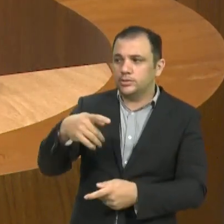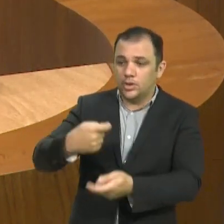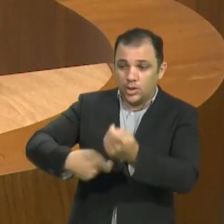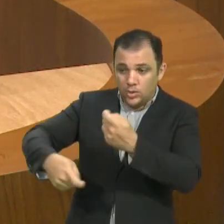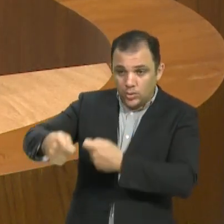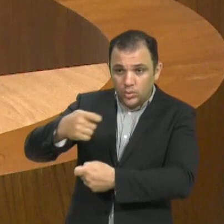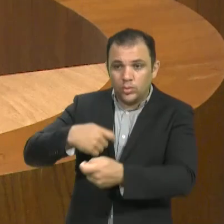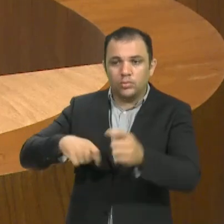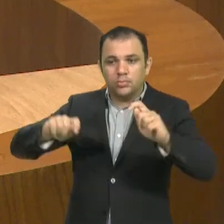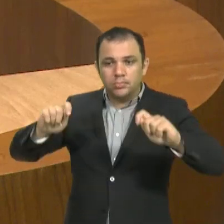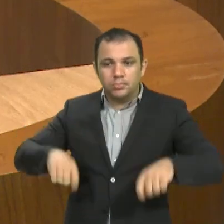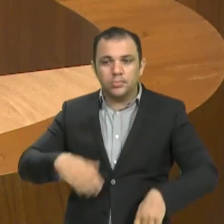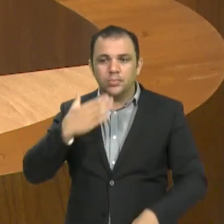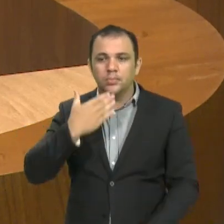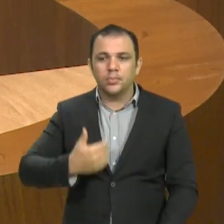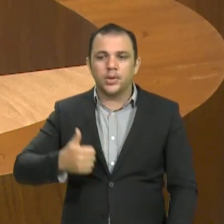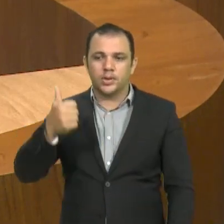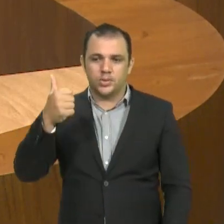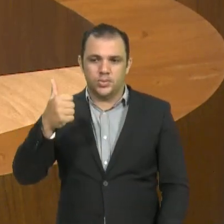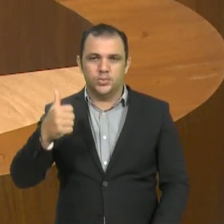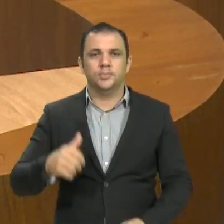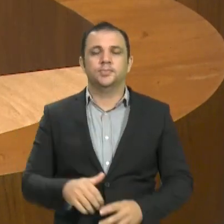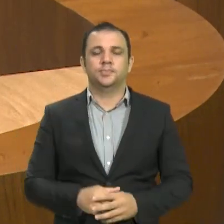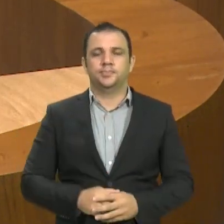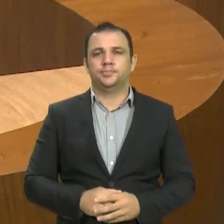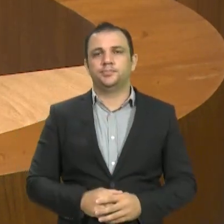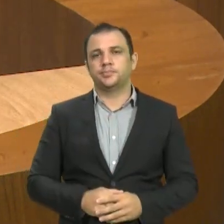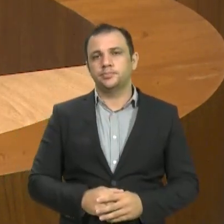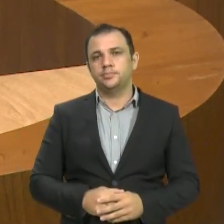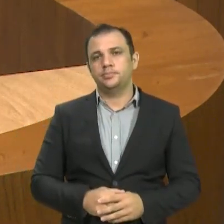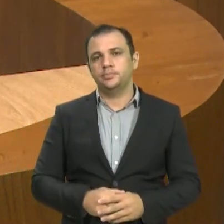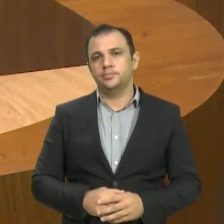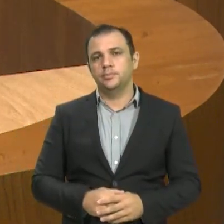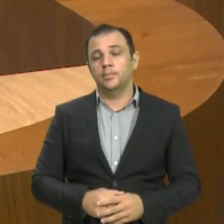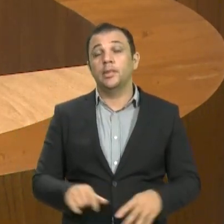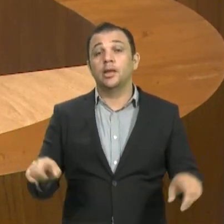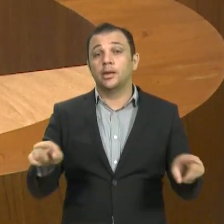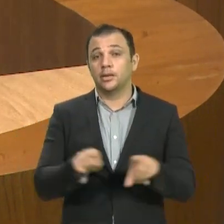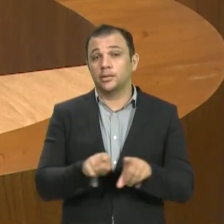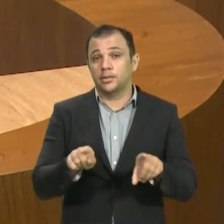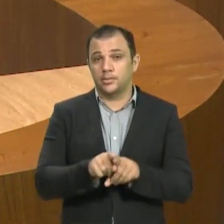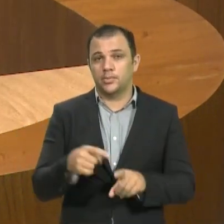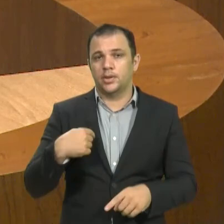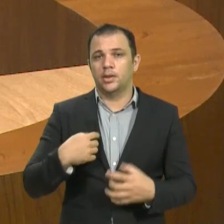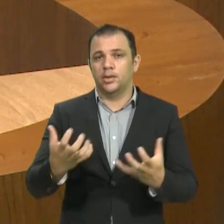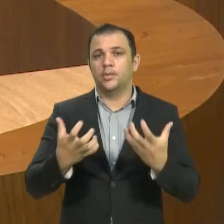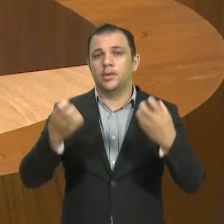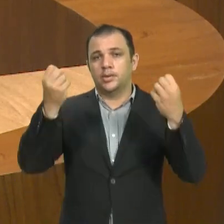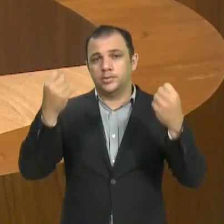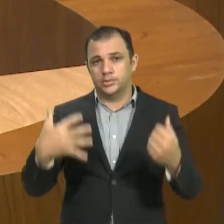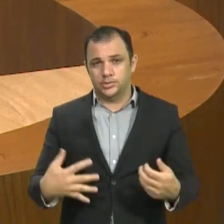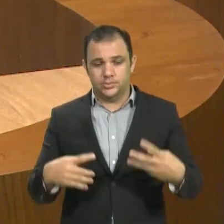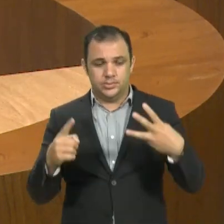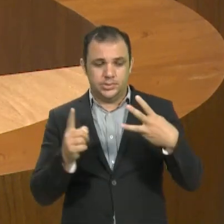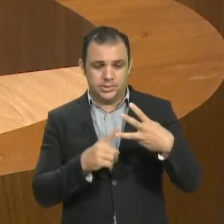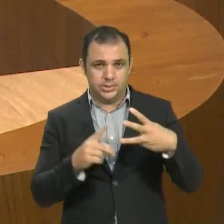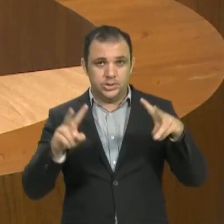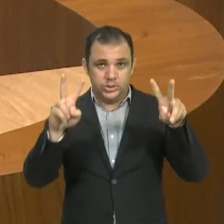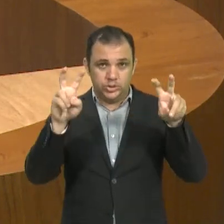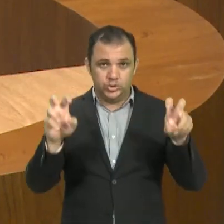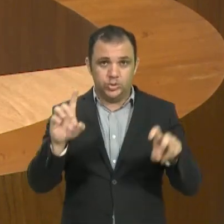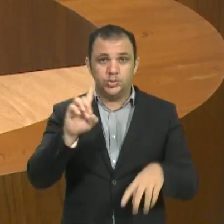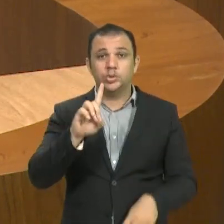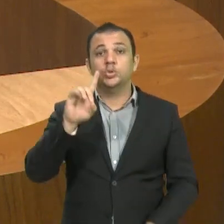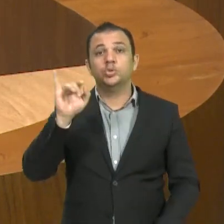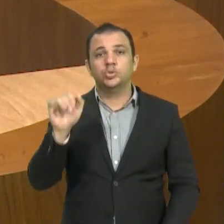viável. Queria também falar sobre o Dia da Mulher. Amanhã é o